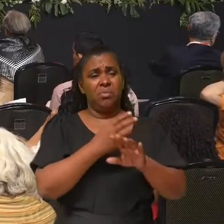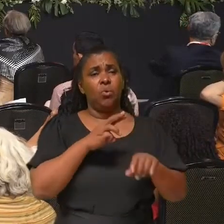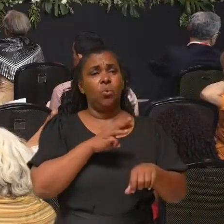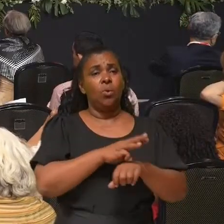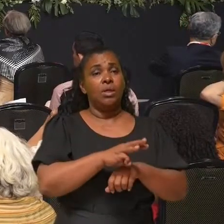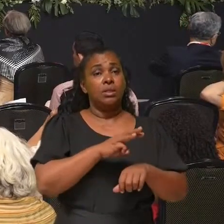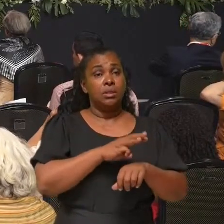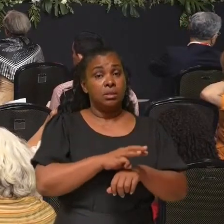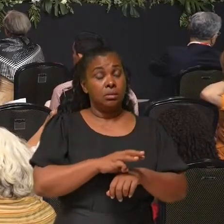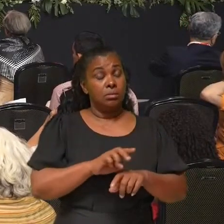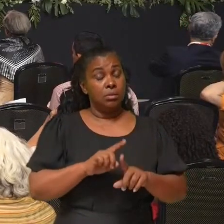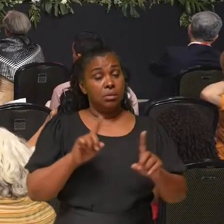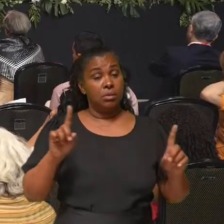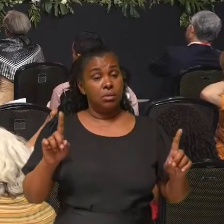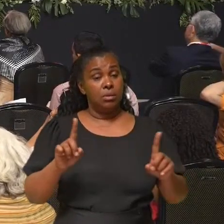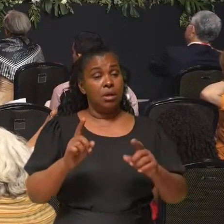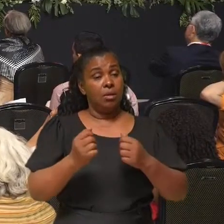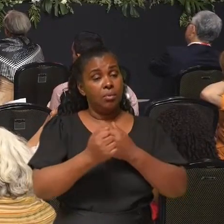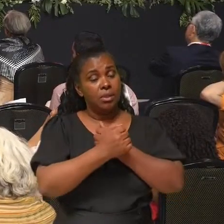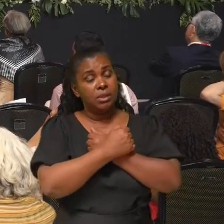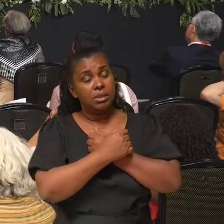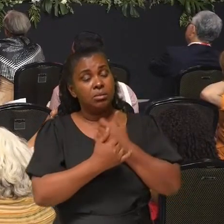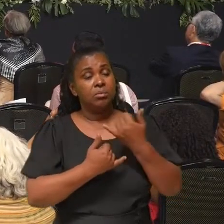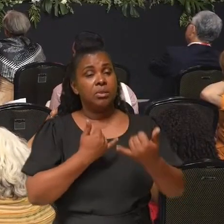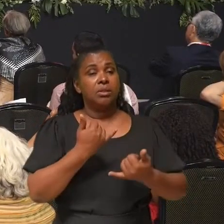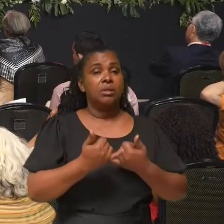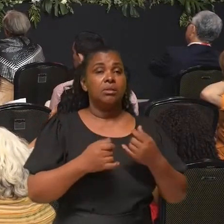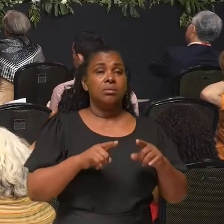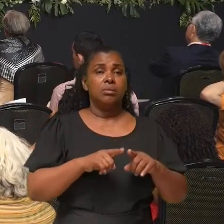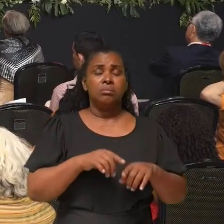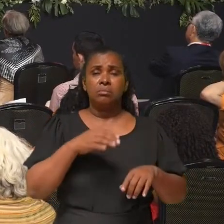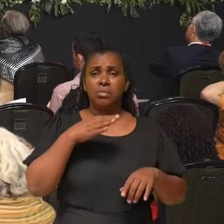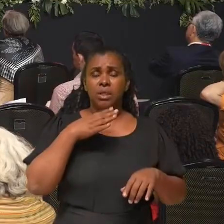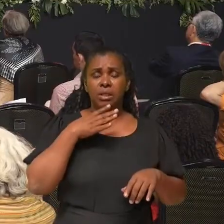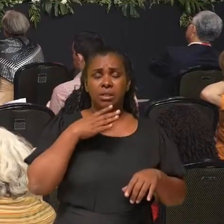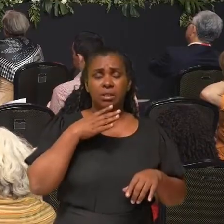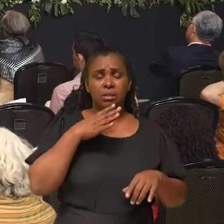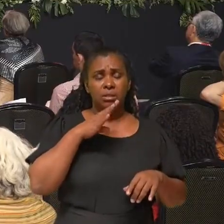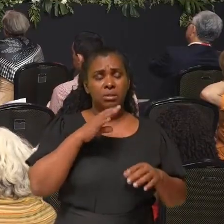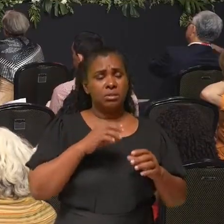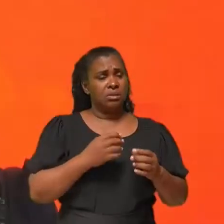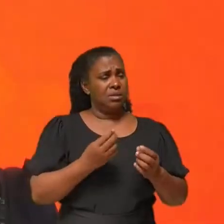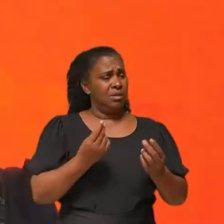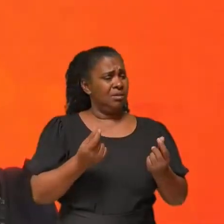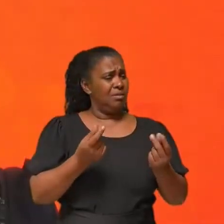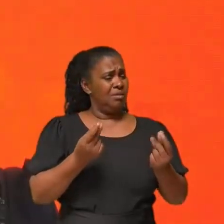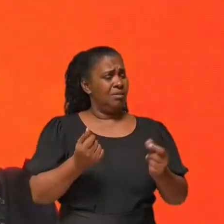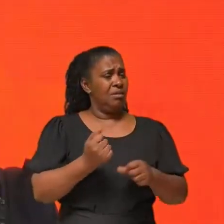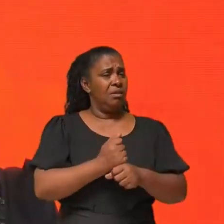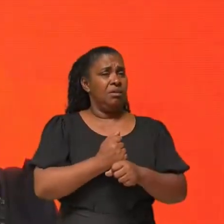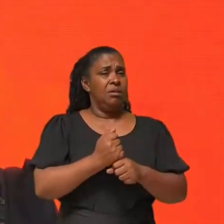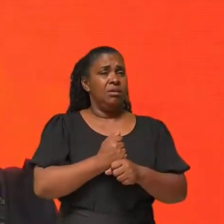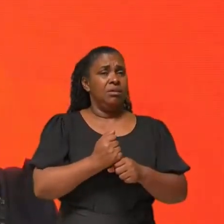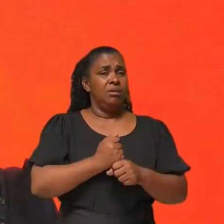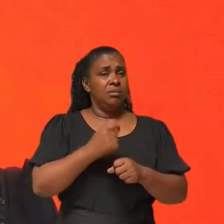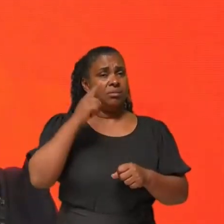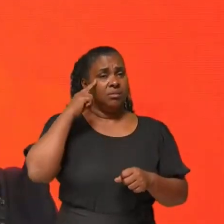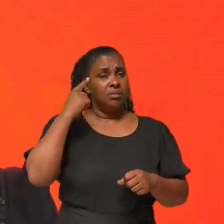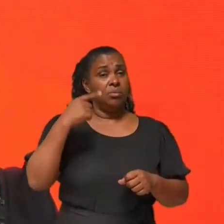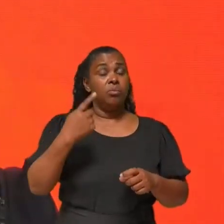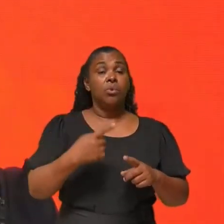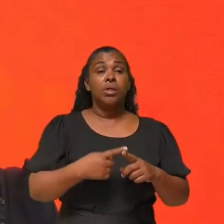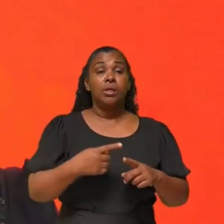abraçaram, brincaram, como eles agiram como se conhecessem e convivessem diariamente, porque, de fato, eles se falam diariamente pelas redes